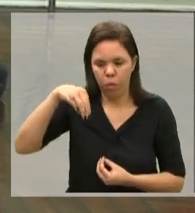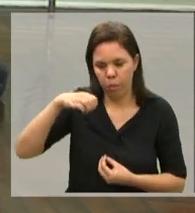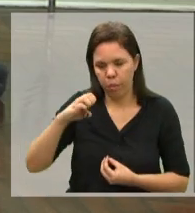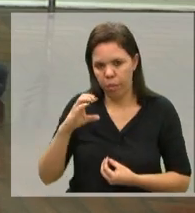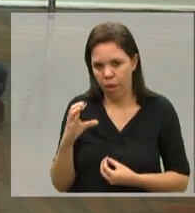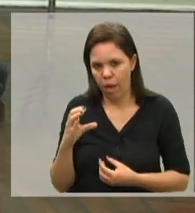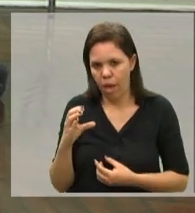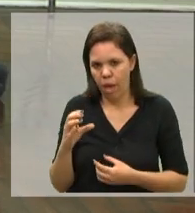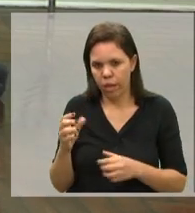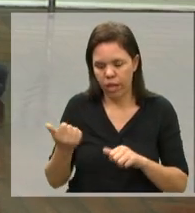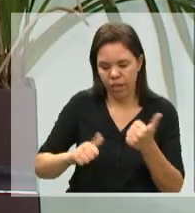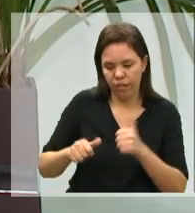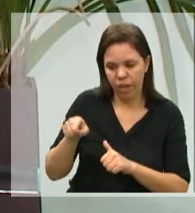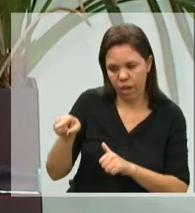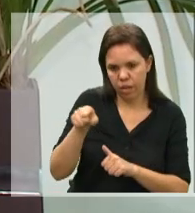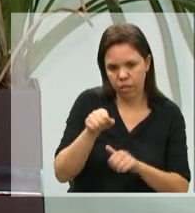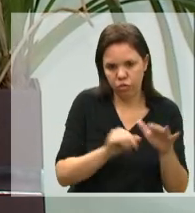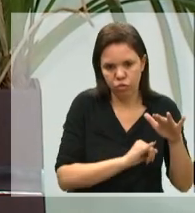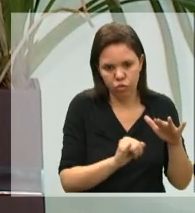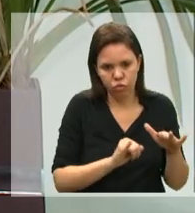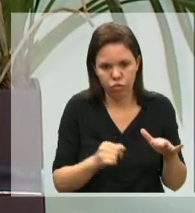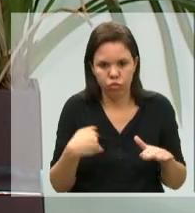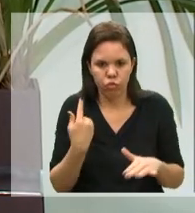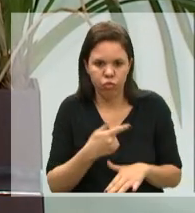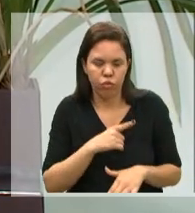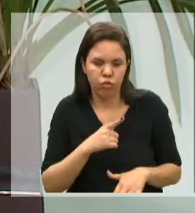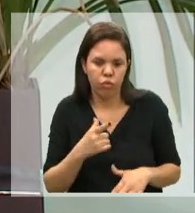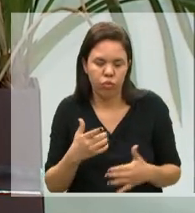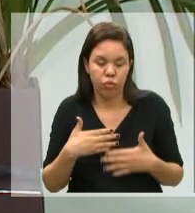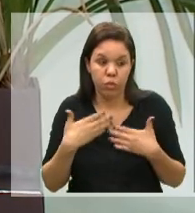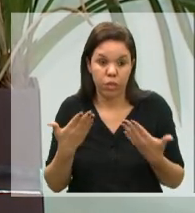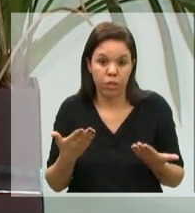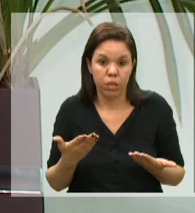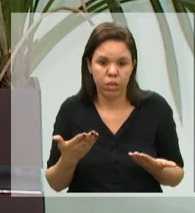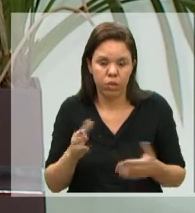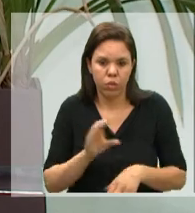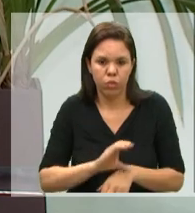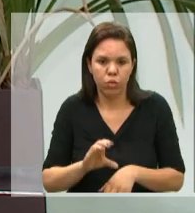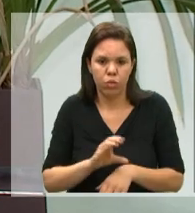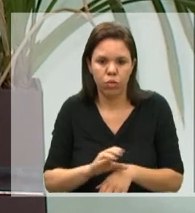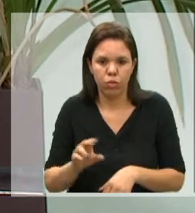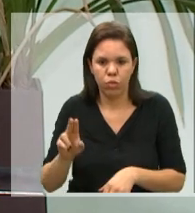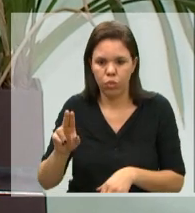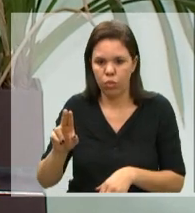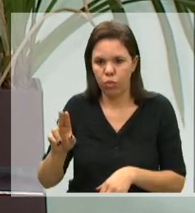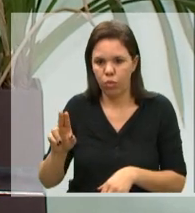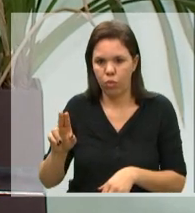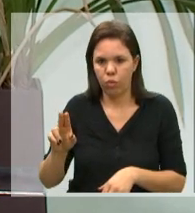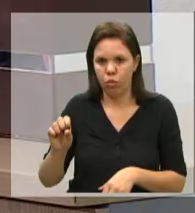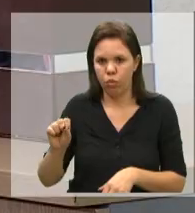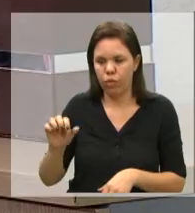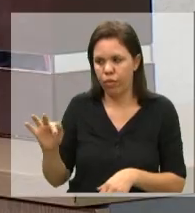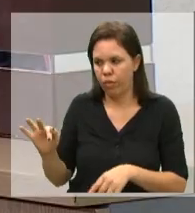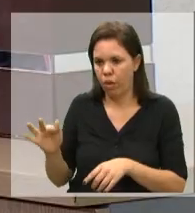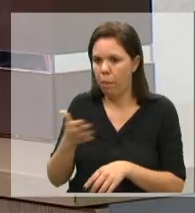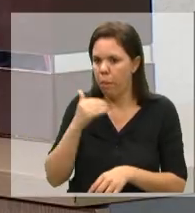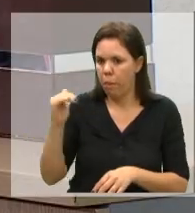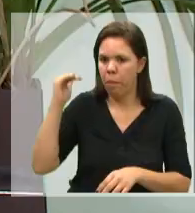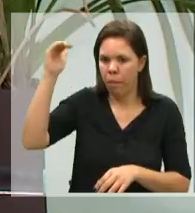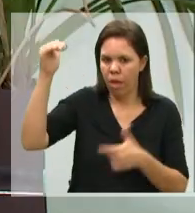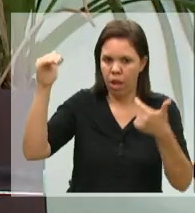essa instituição? Semana passada, inclusive, tivemos uma grata surpresa que o curso EAD da USP ficou entre os 10 melhores do país.